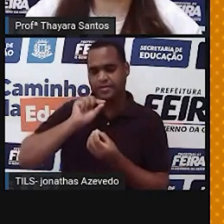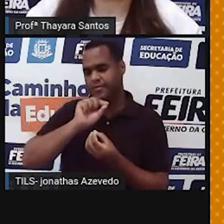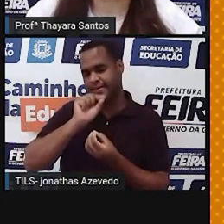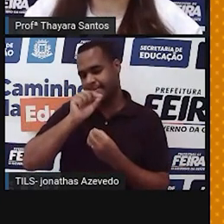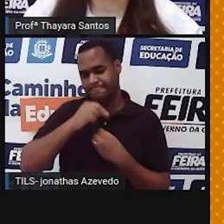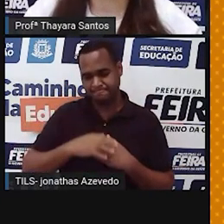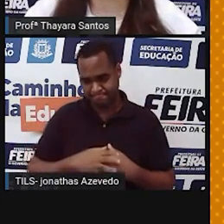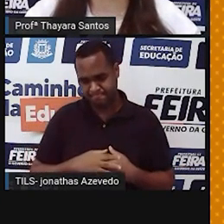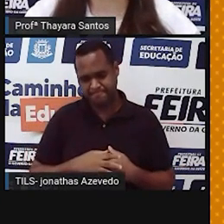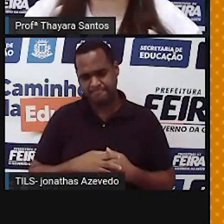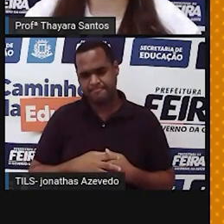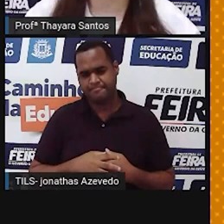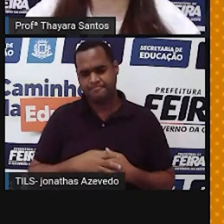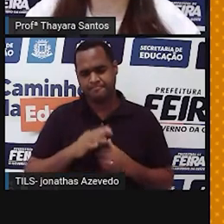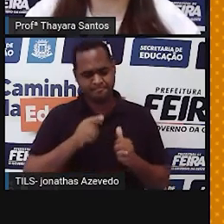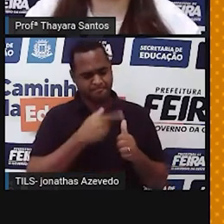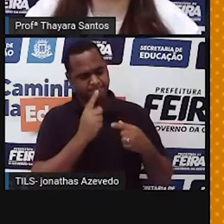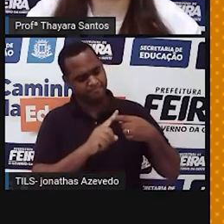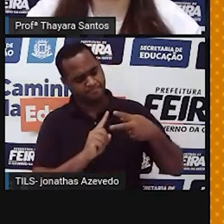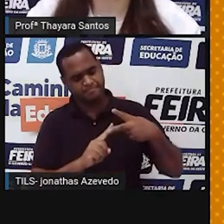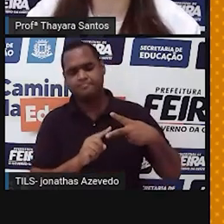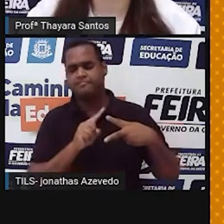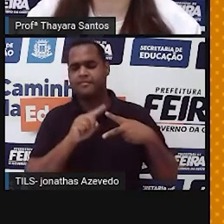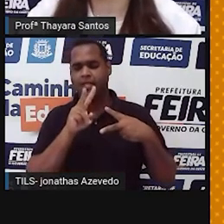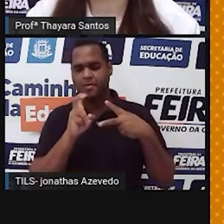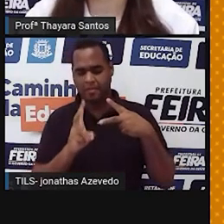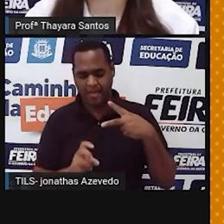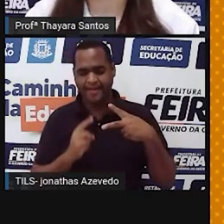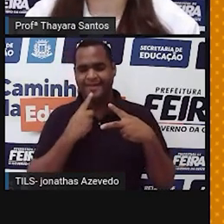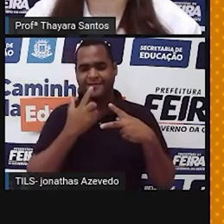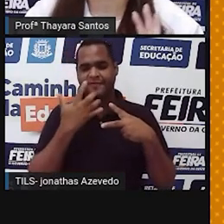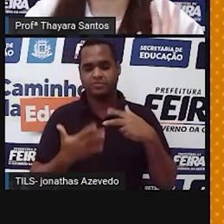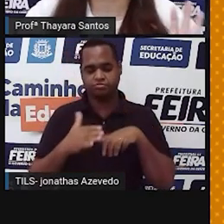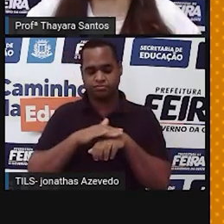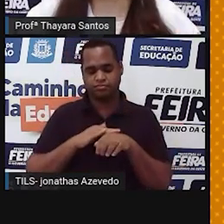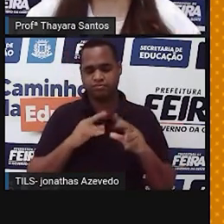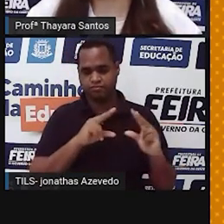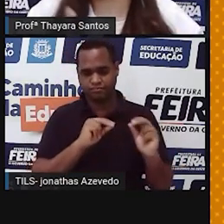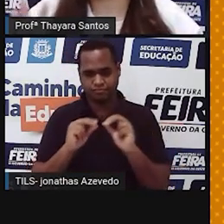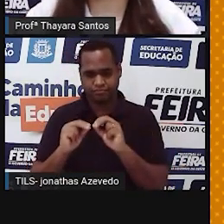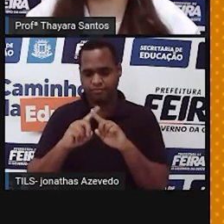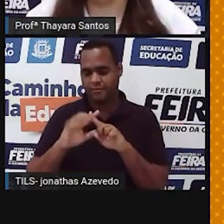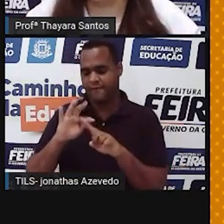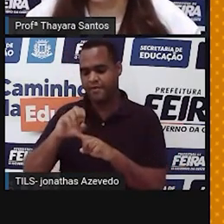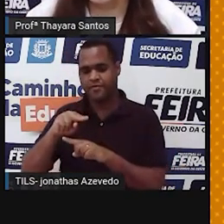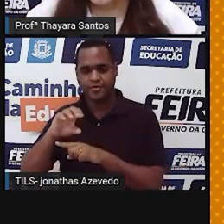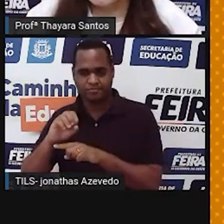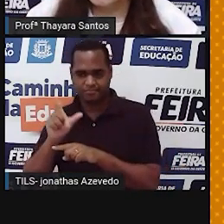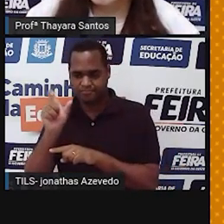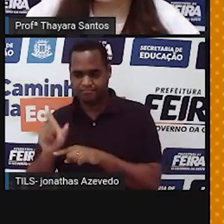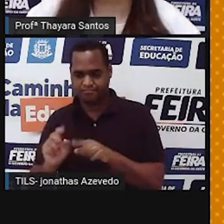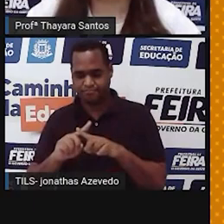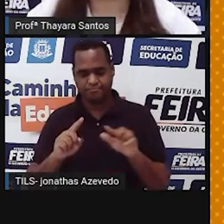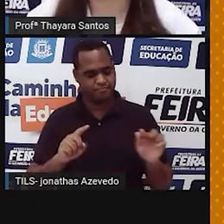mecanismos. Os dois primeiros termos que a gente vai conversar hoje é fenótipo e genótipo.